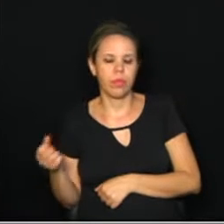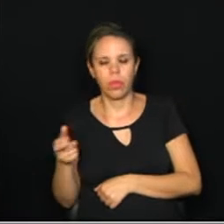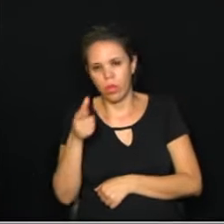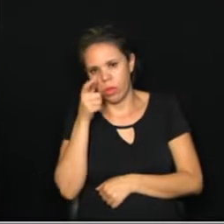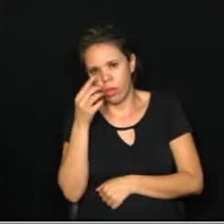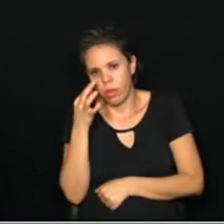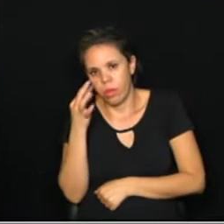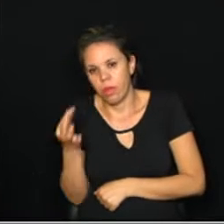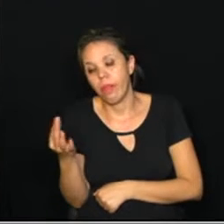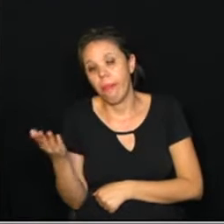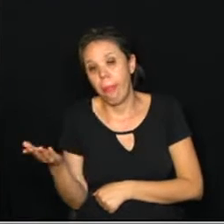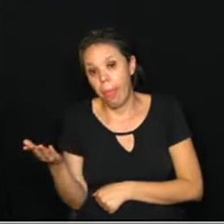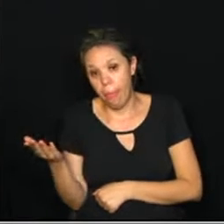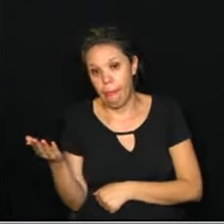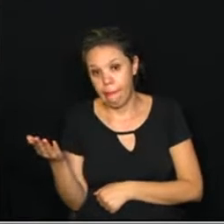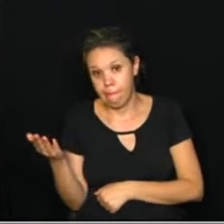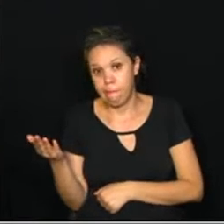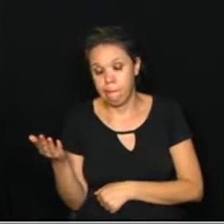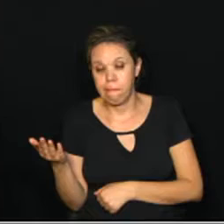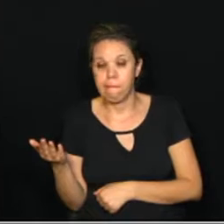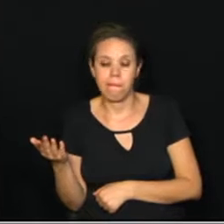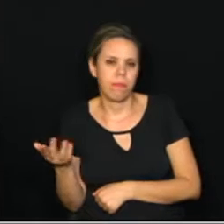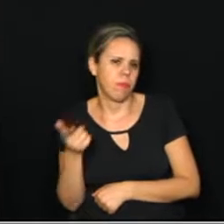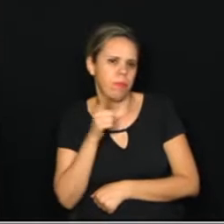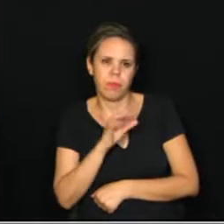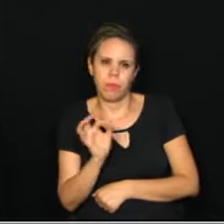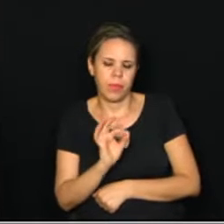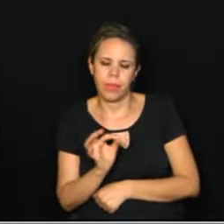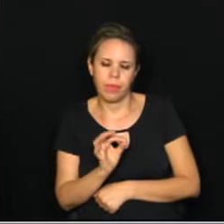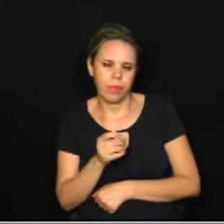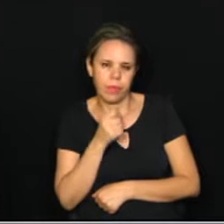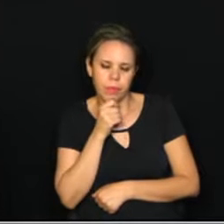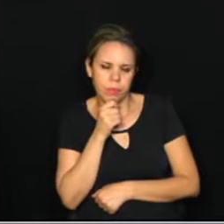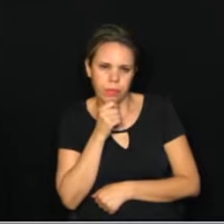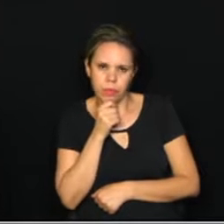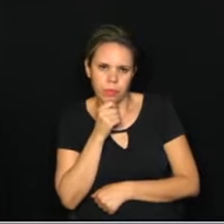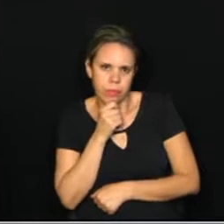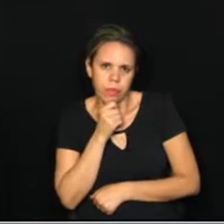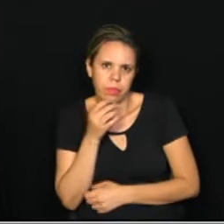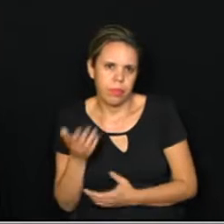que desde então o Cantareira ele não conseguiu se recuperar